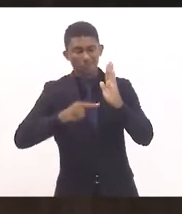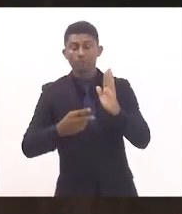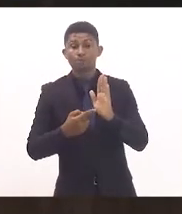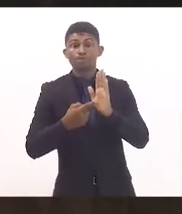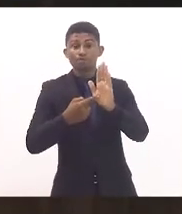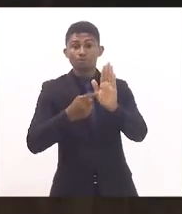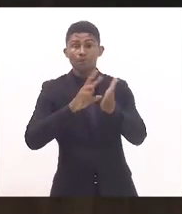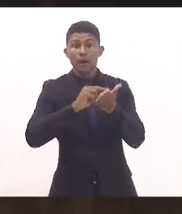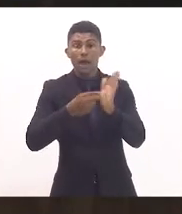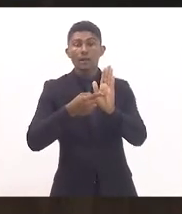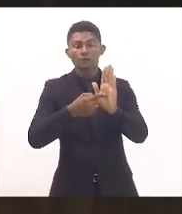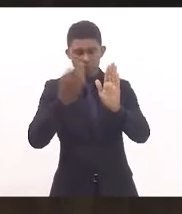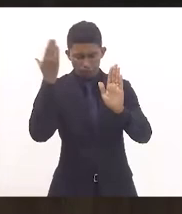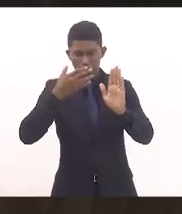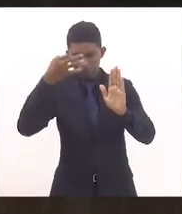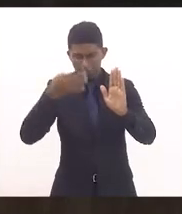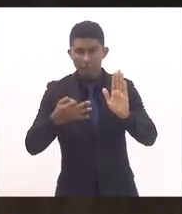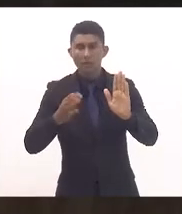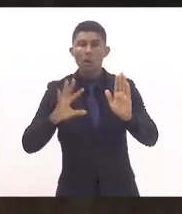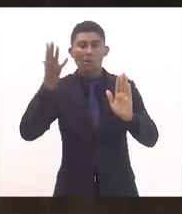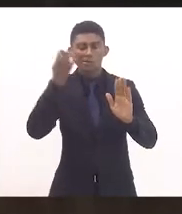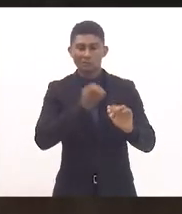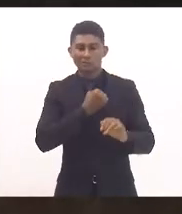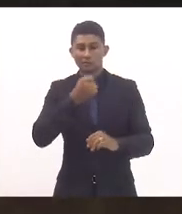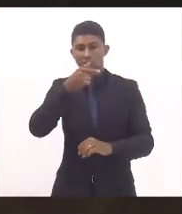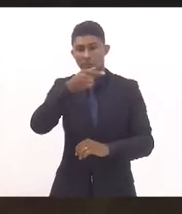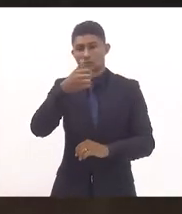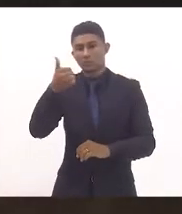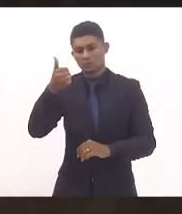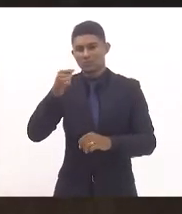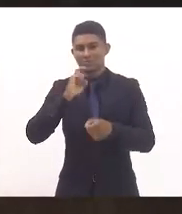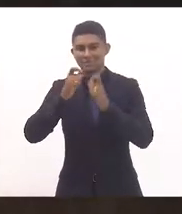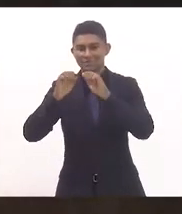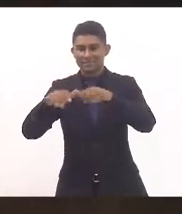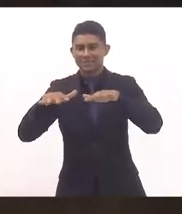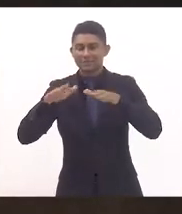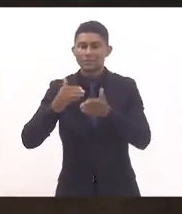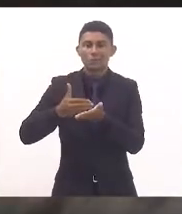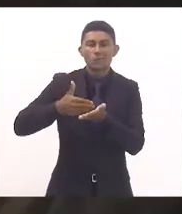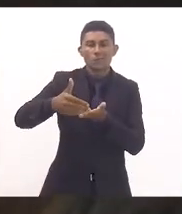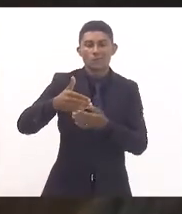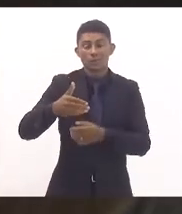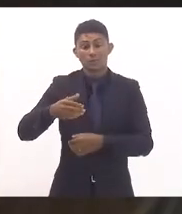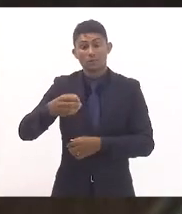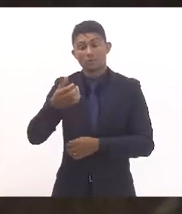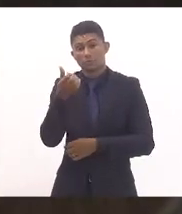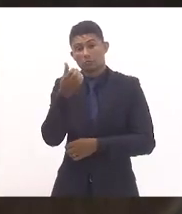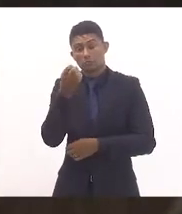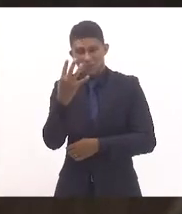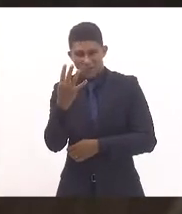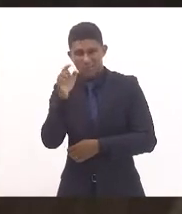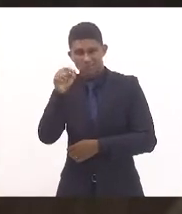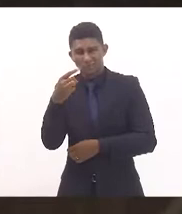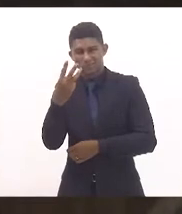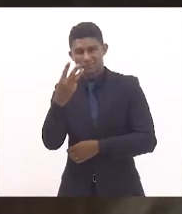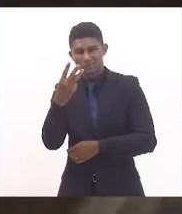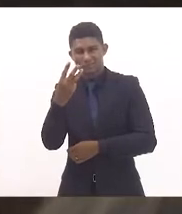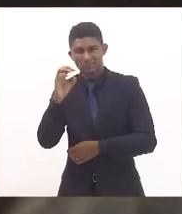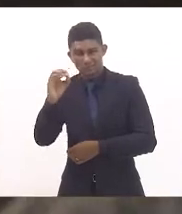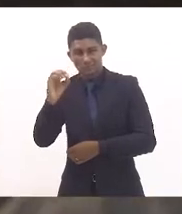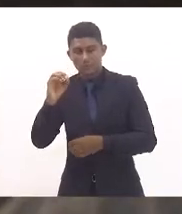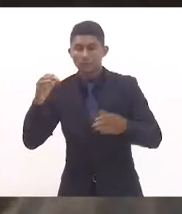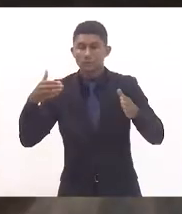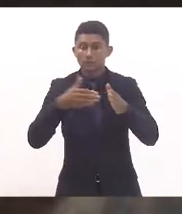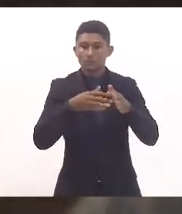o ocorrido na 71ª sessão extraordinária, que, iniciada às 16h30, encerrou-se